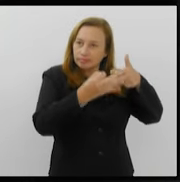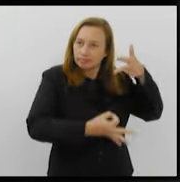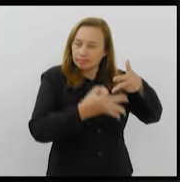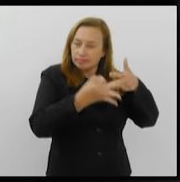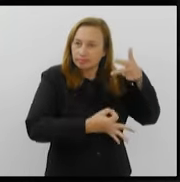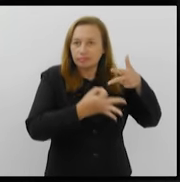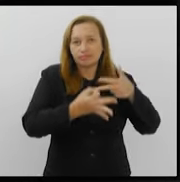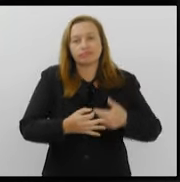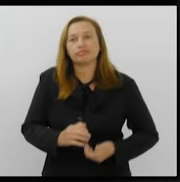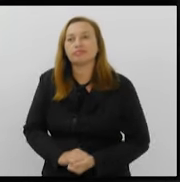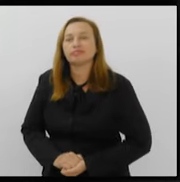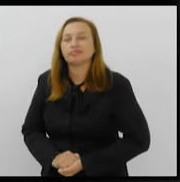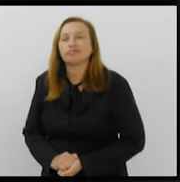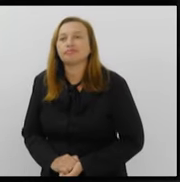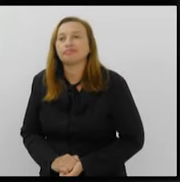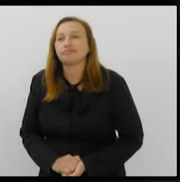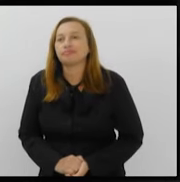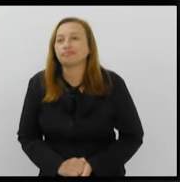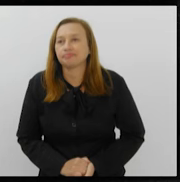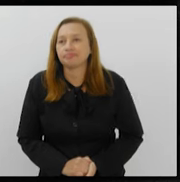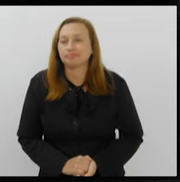é